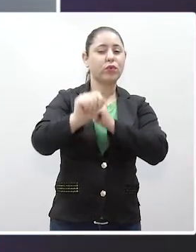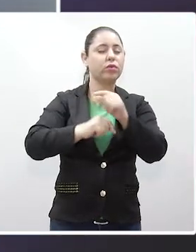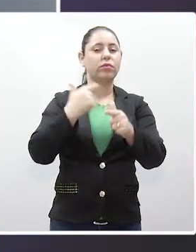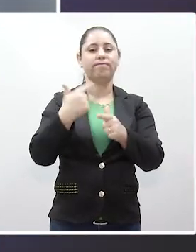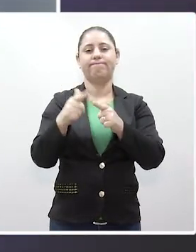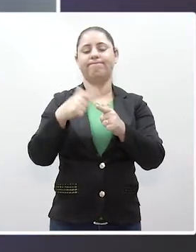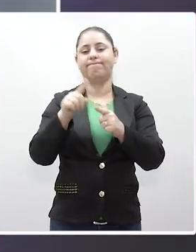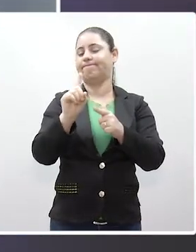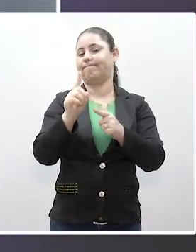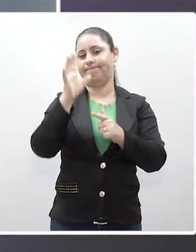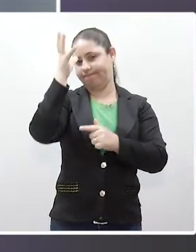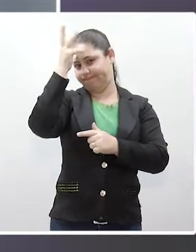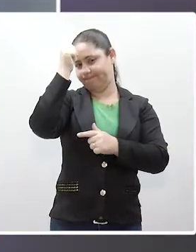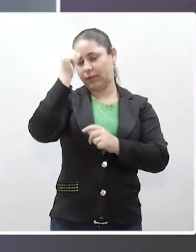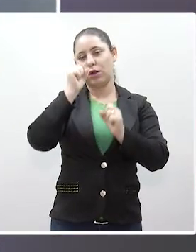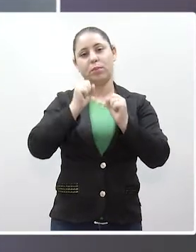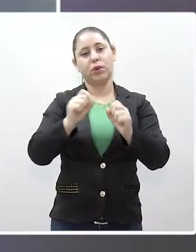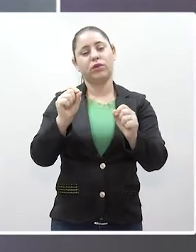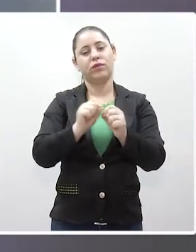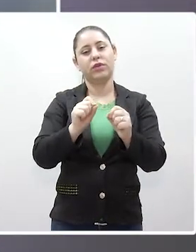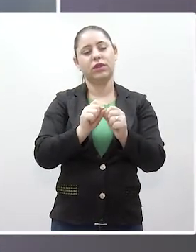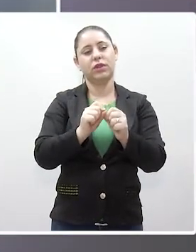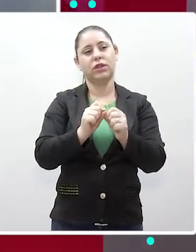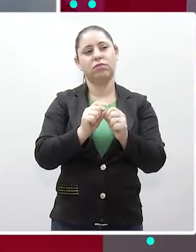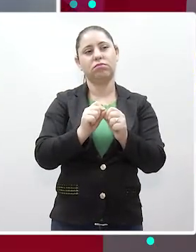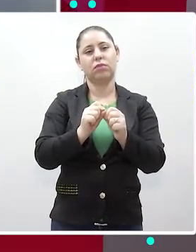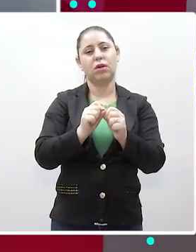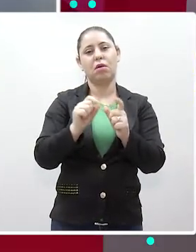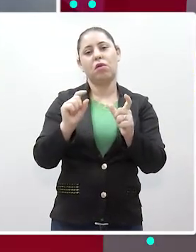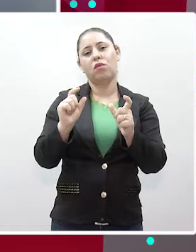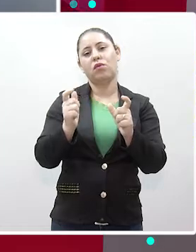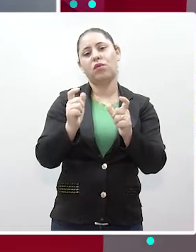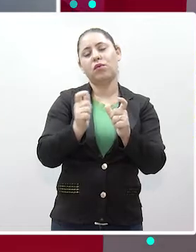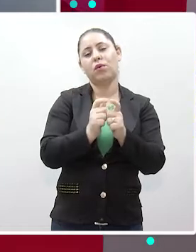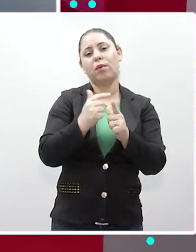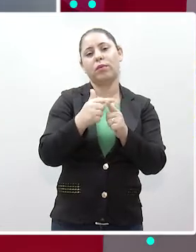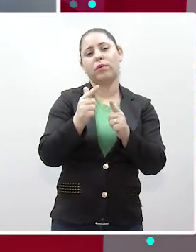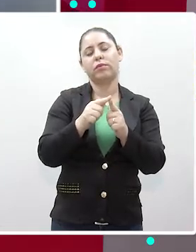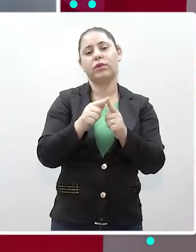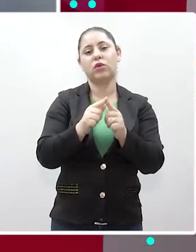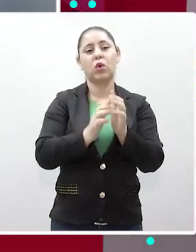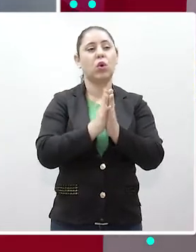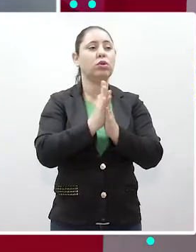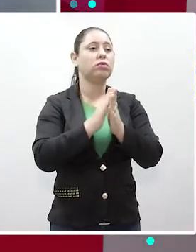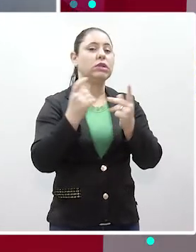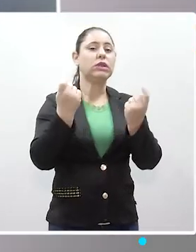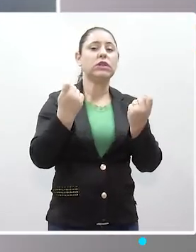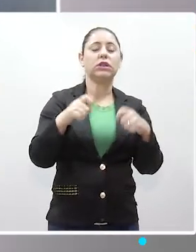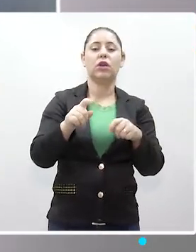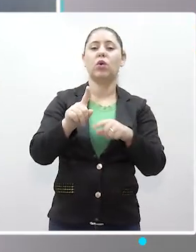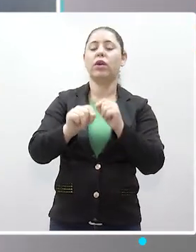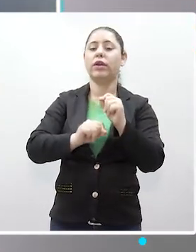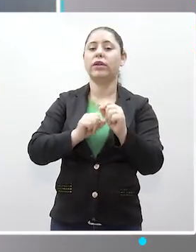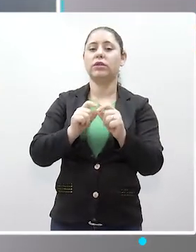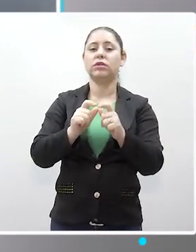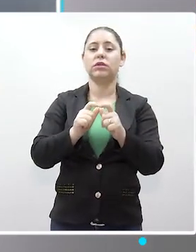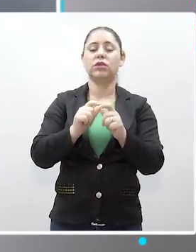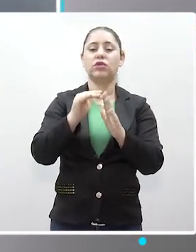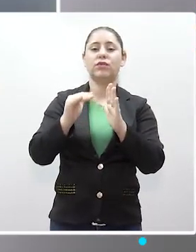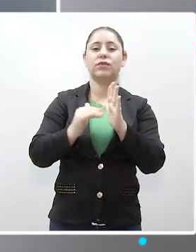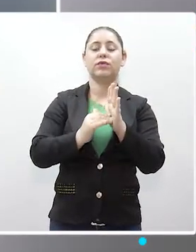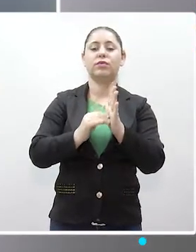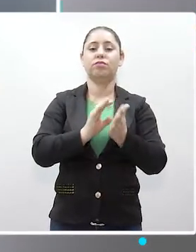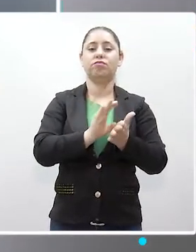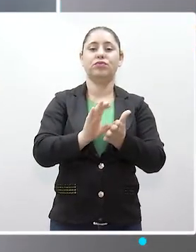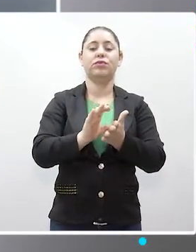profundamente esse problema, tá? Ele pode resolver indiretamente, por meio das expectativas, por meio de uma redução